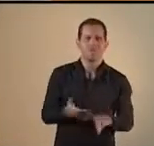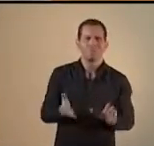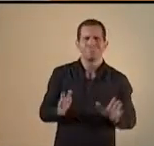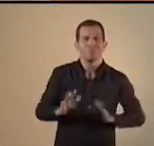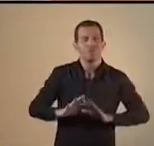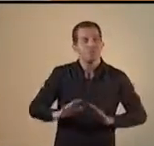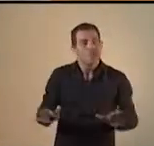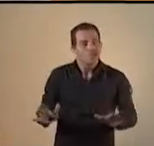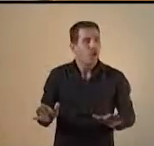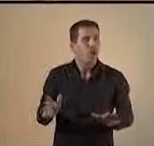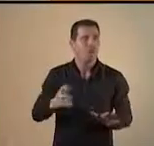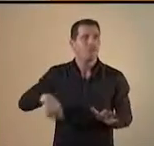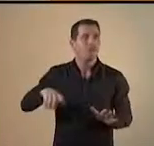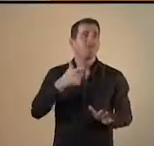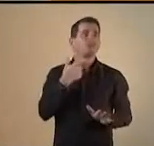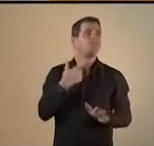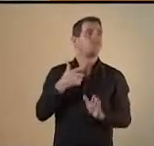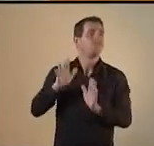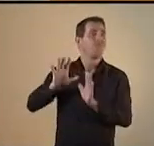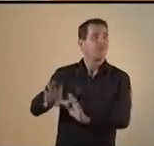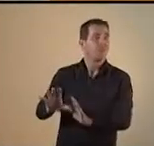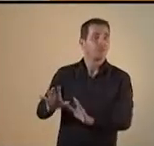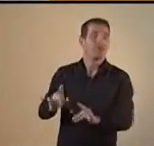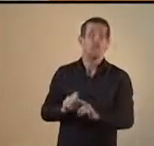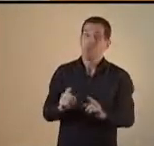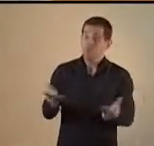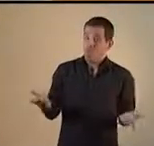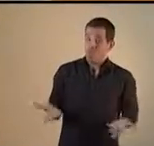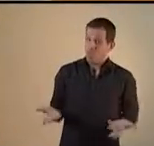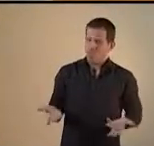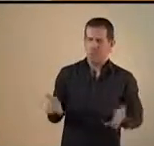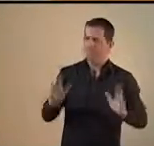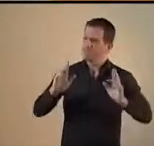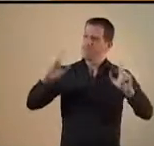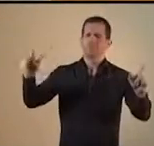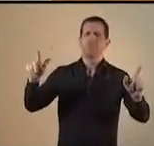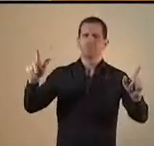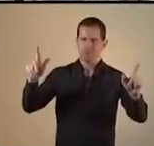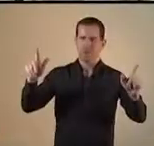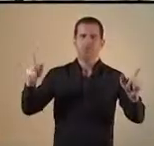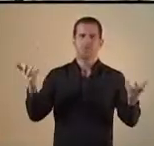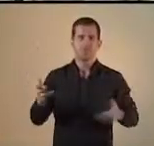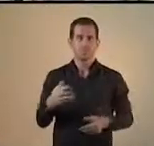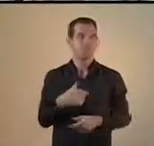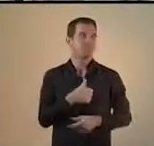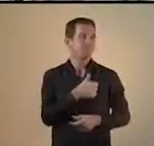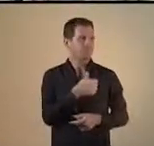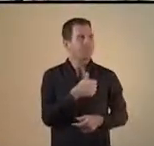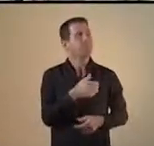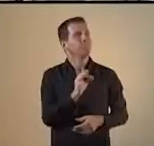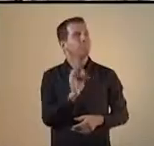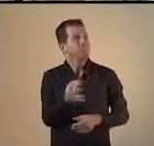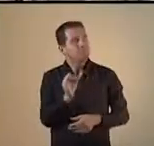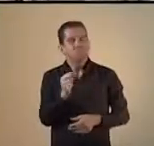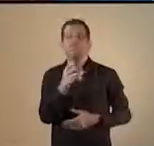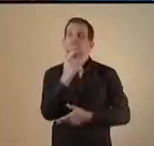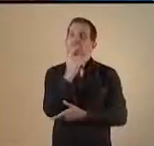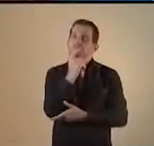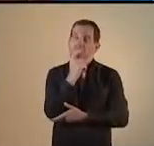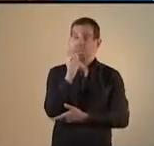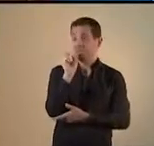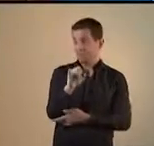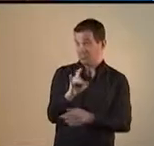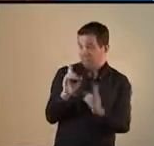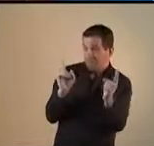mais. Né? Então, hoje em dia, nós vivemos uma realidade diferente. Felizmente. Quer dizer o seguinte, então, se